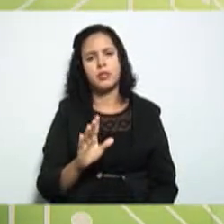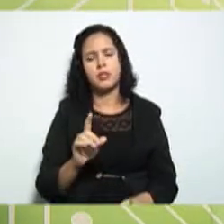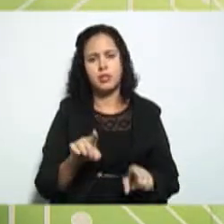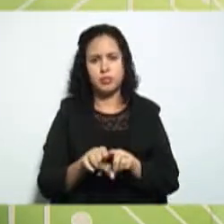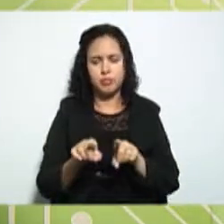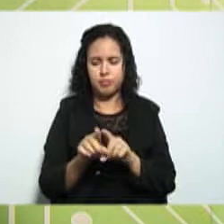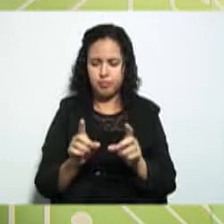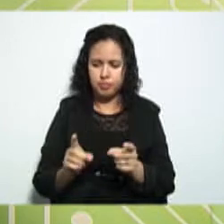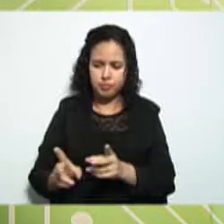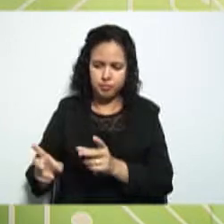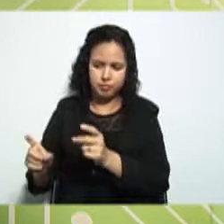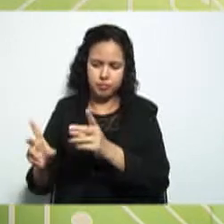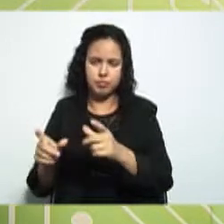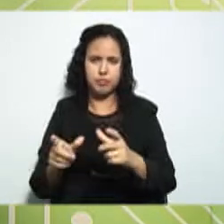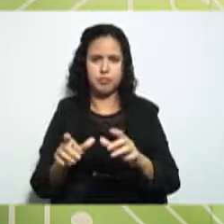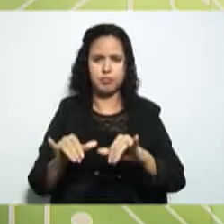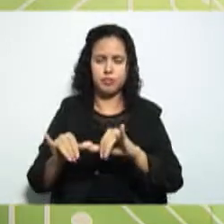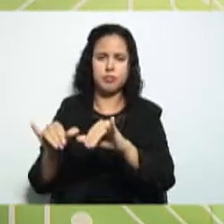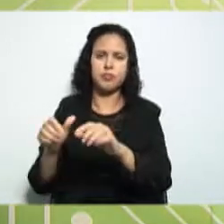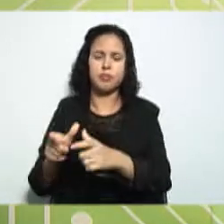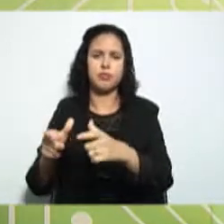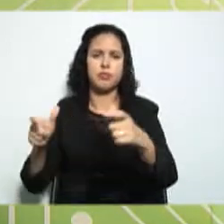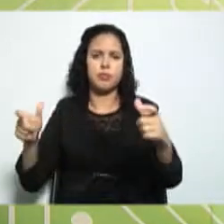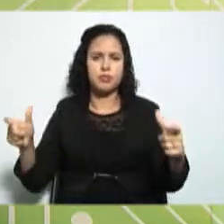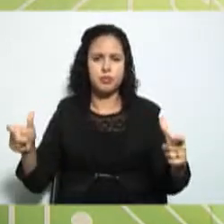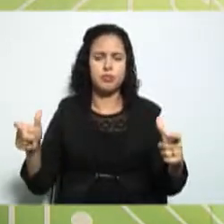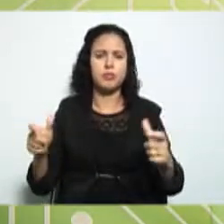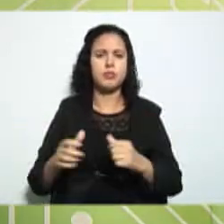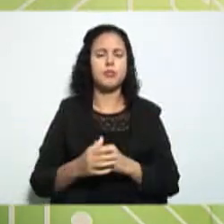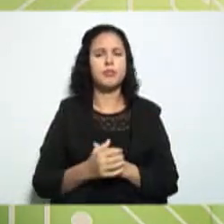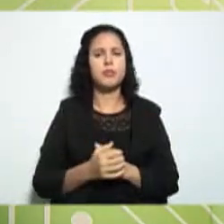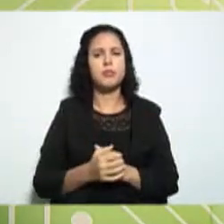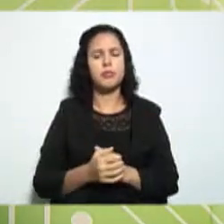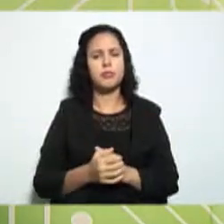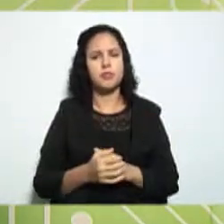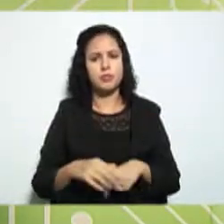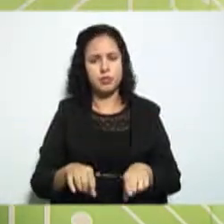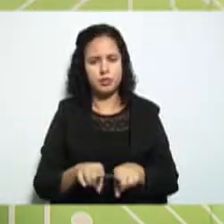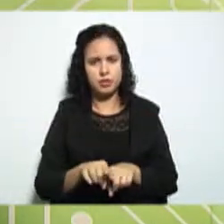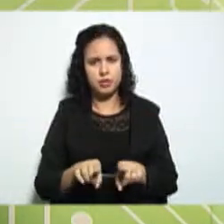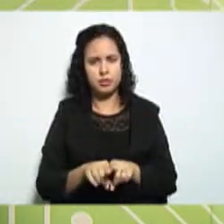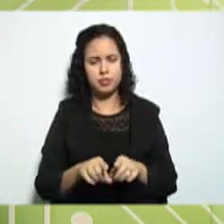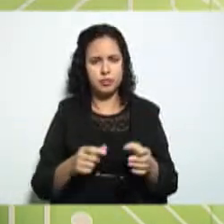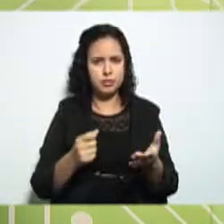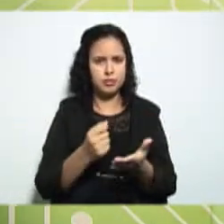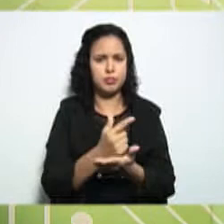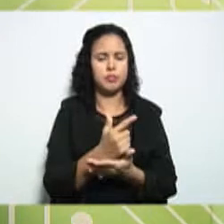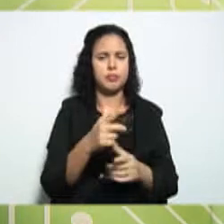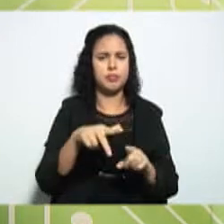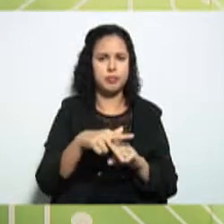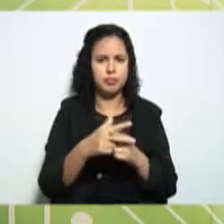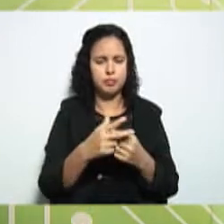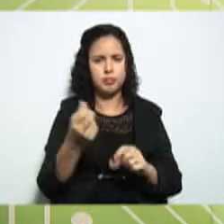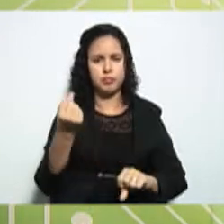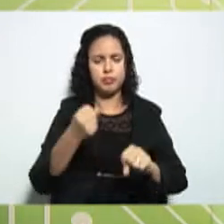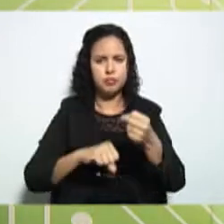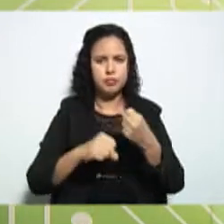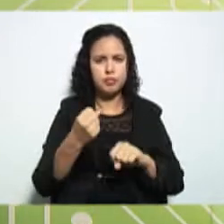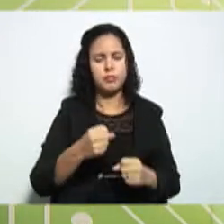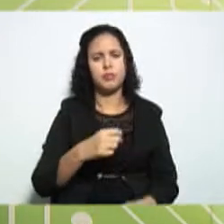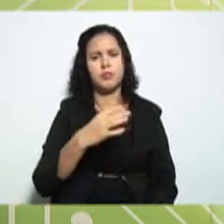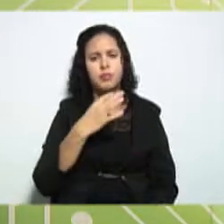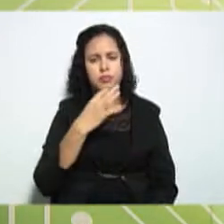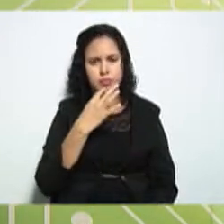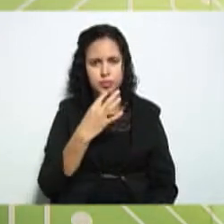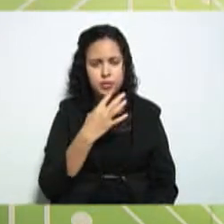para mercados maiores, né? Então, talvez vender por um preço melhor, mas também aquisição de máquinas, equipamentos e conhecimento